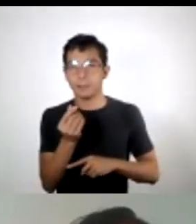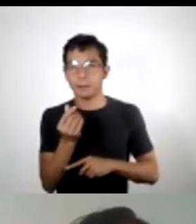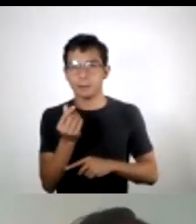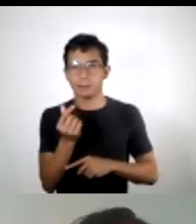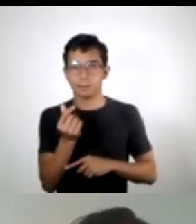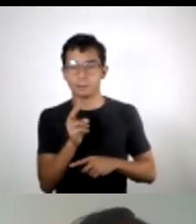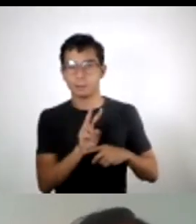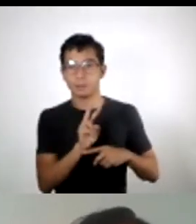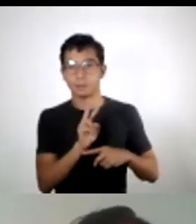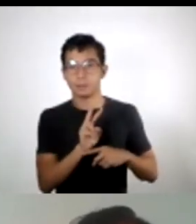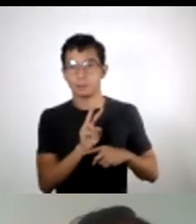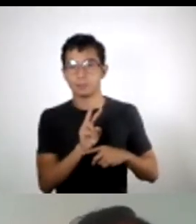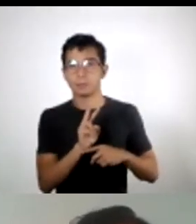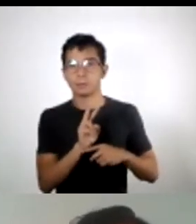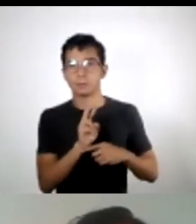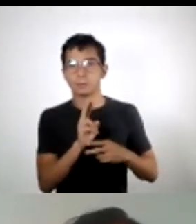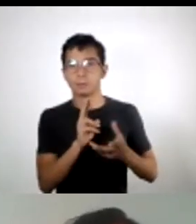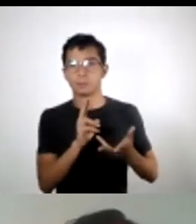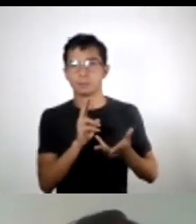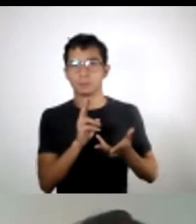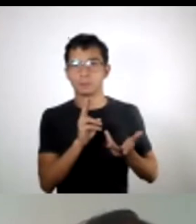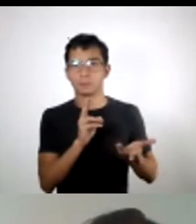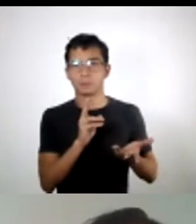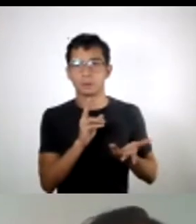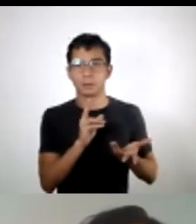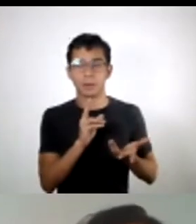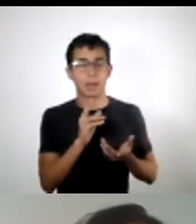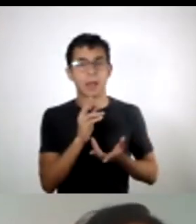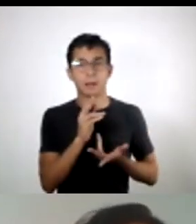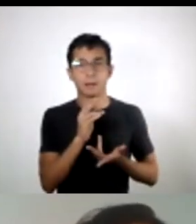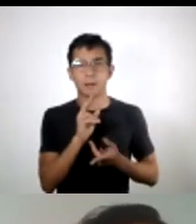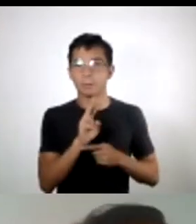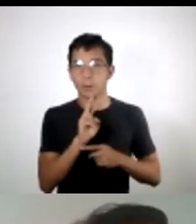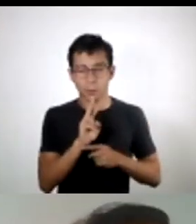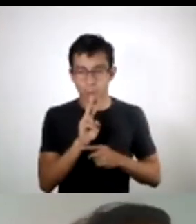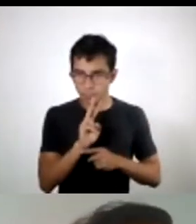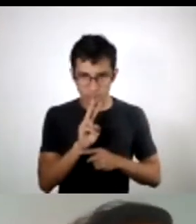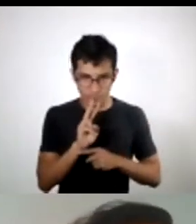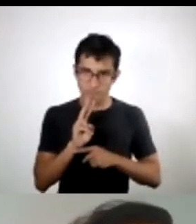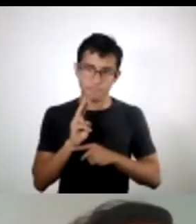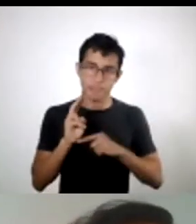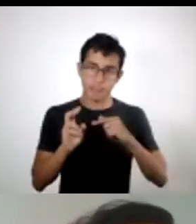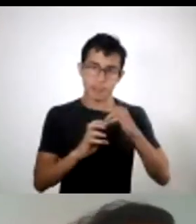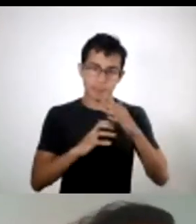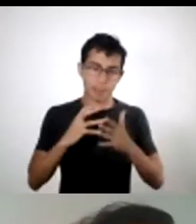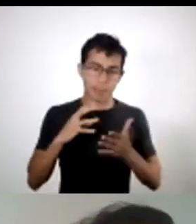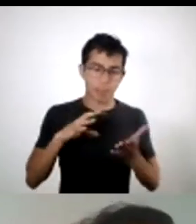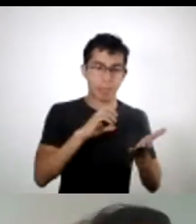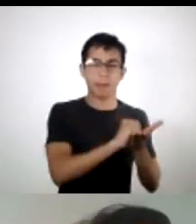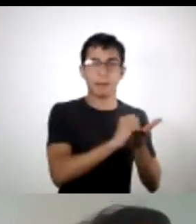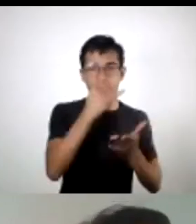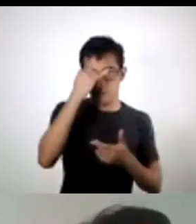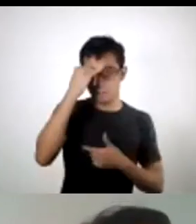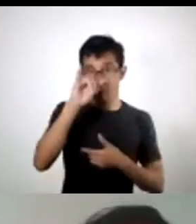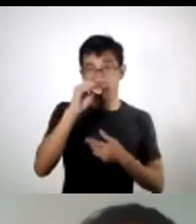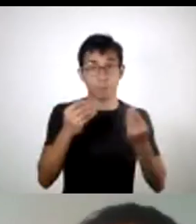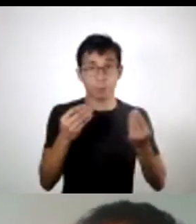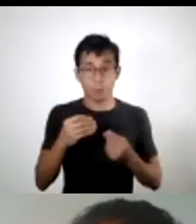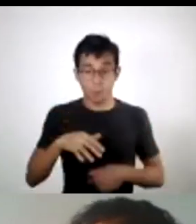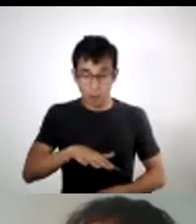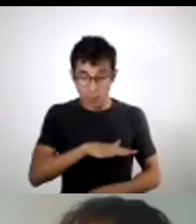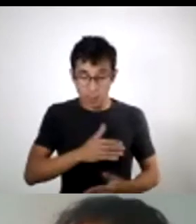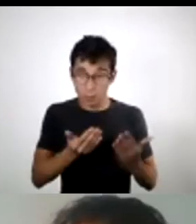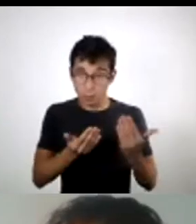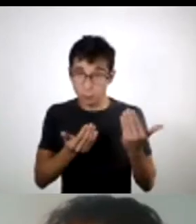dessa lógica mercadológica, é a formação desses jovens, né? Então, você